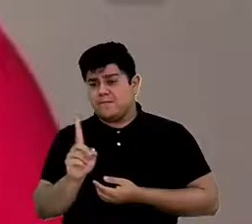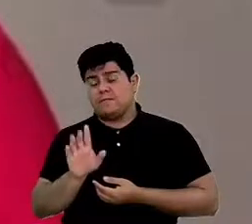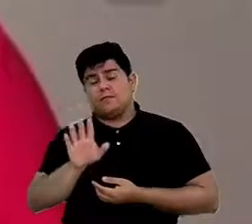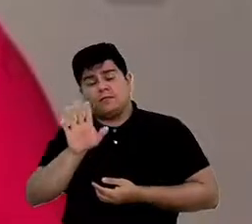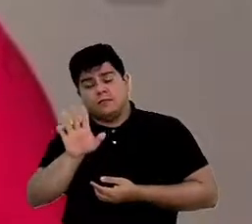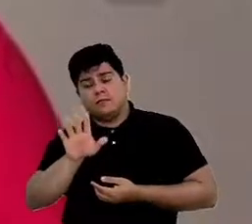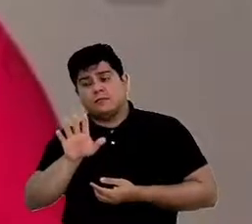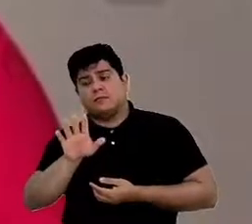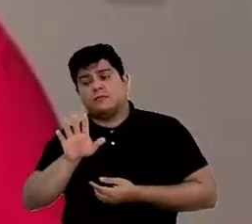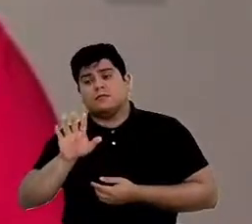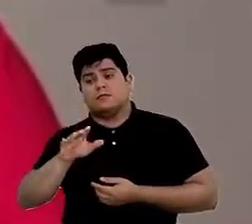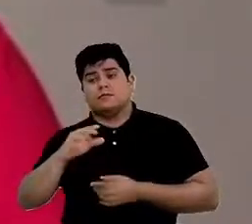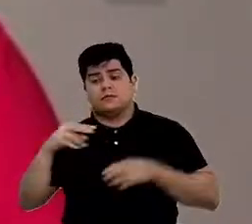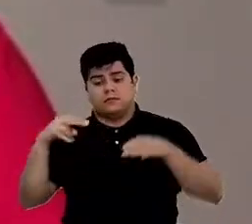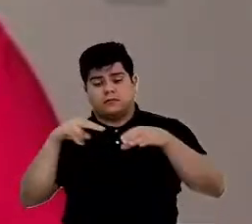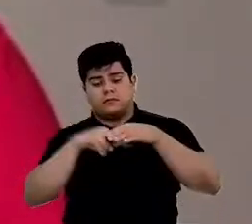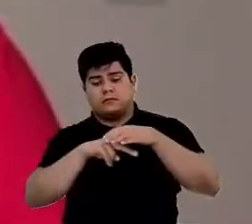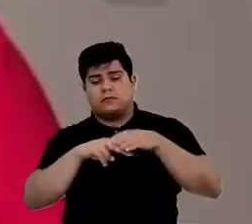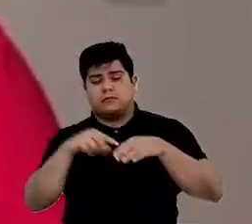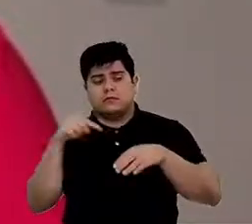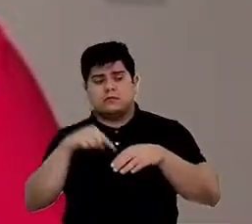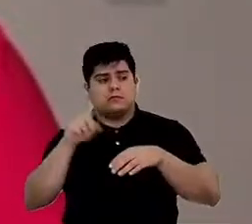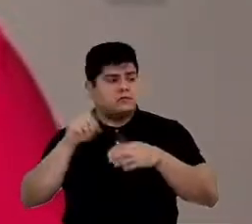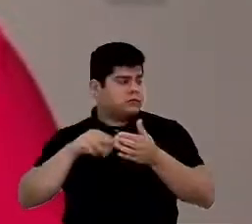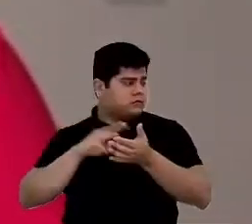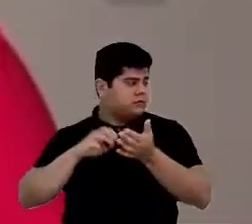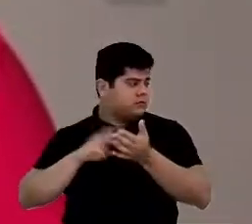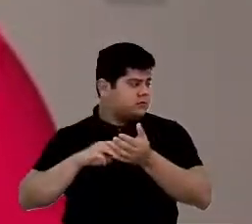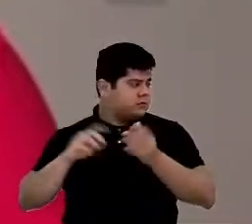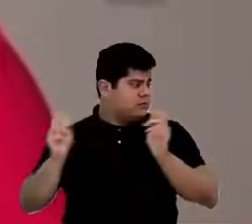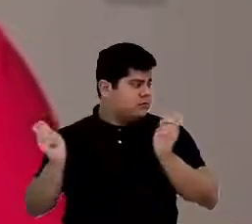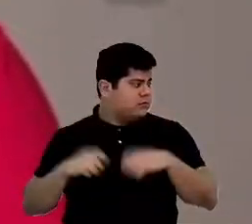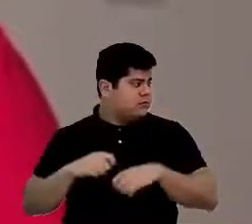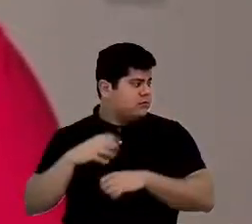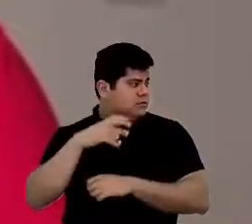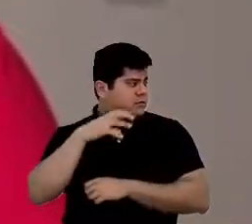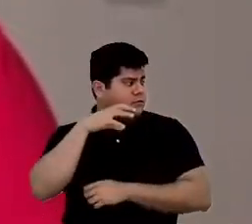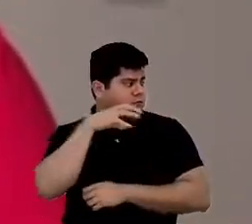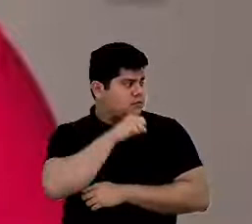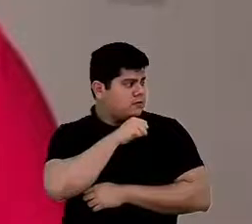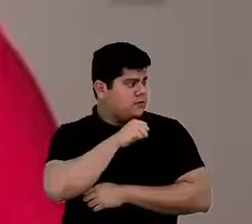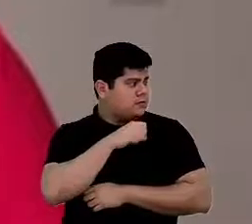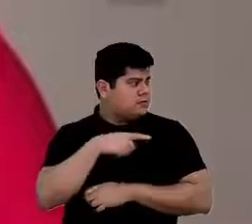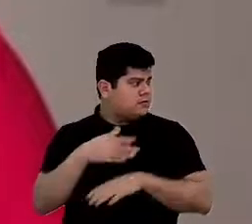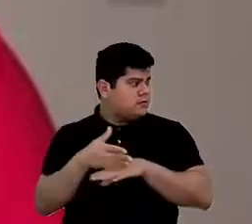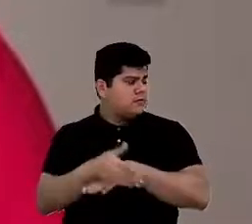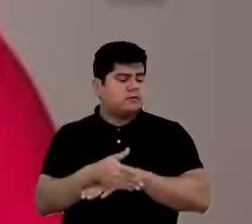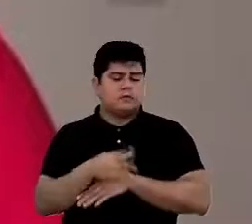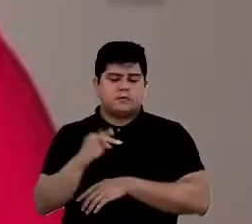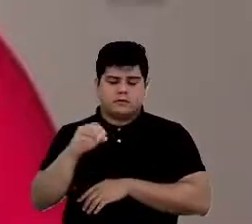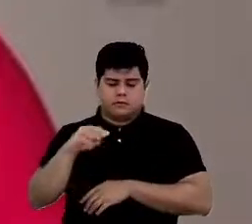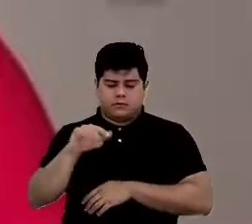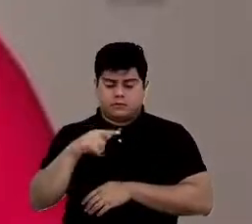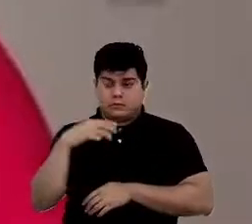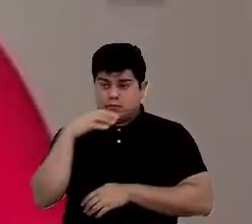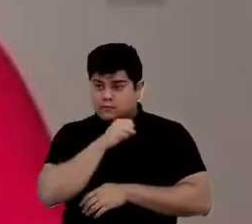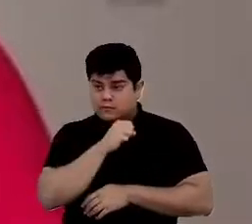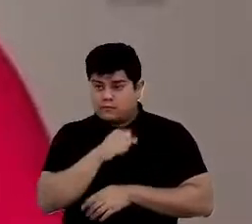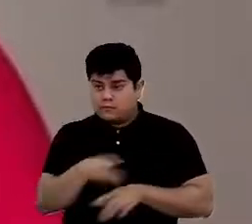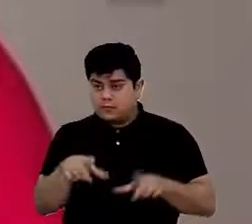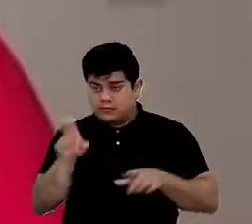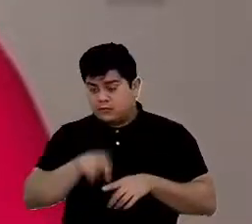embora a tomografia, como é um método que dá um resultado muito rápido e o acesso à tomografia também é muito rápido, acaba